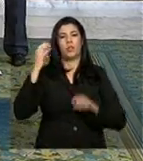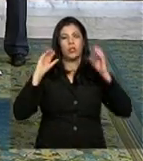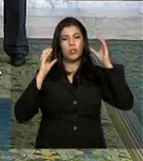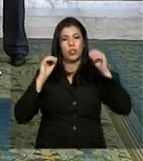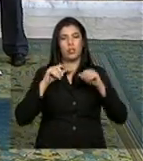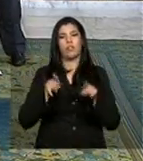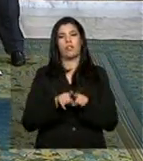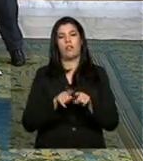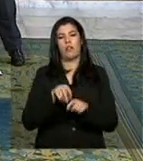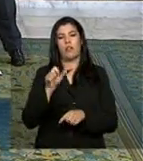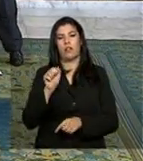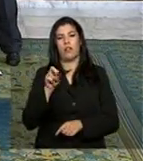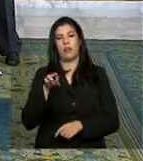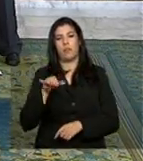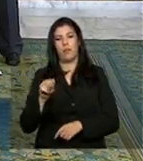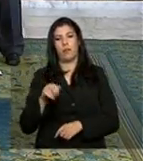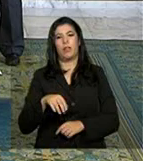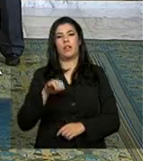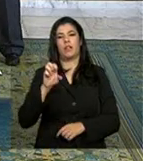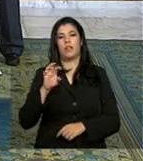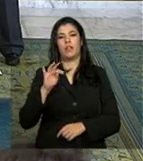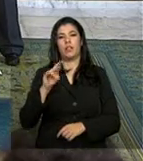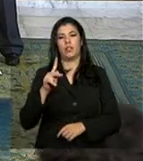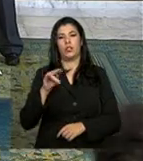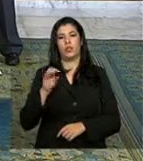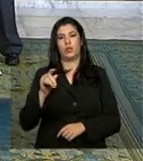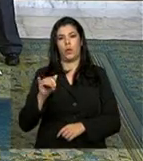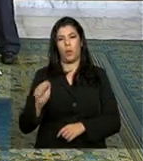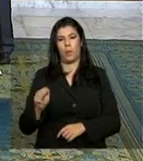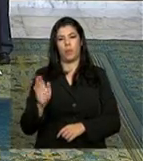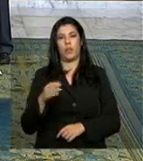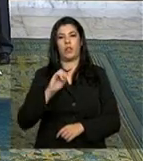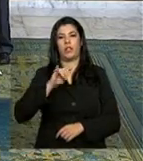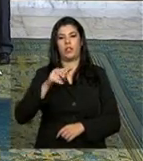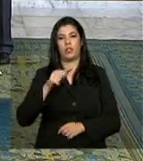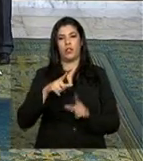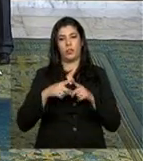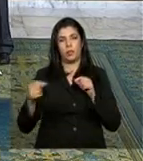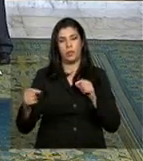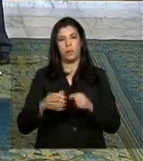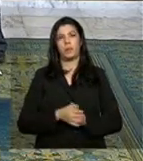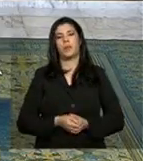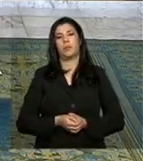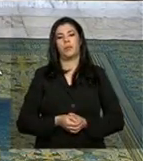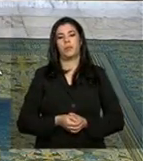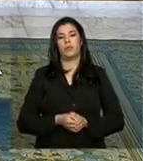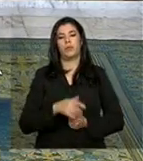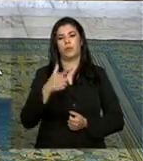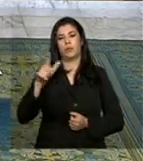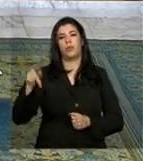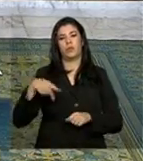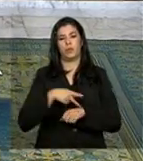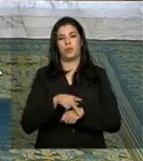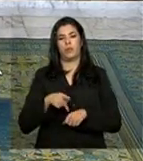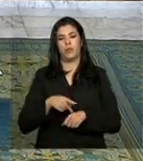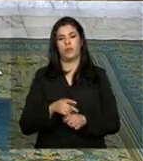Bulgária, Armênia, Etiópia, Tailândia, Japão, entre outros.